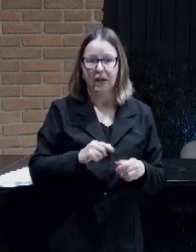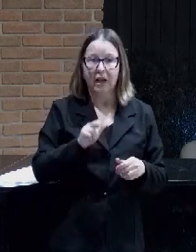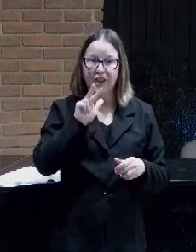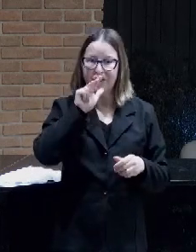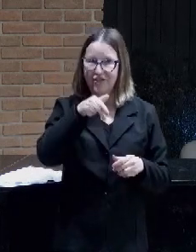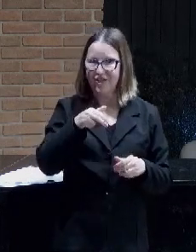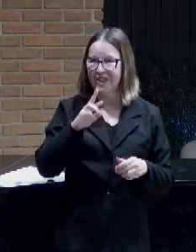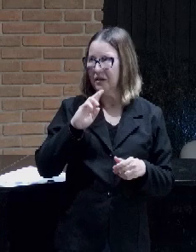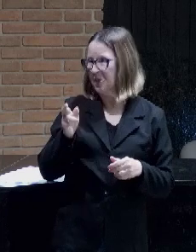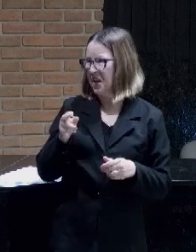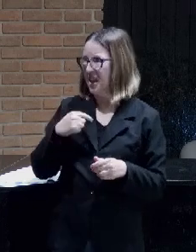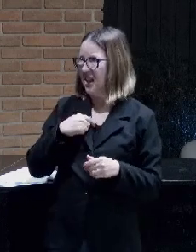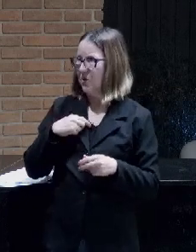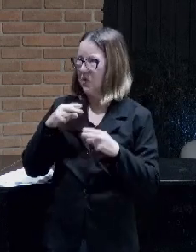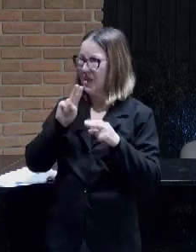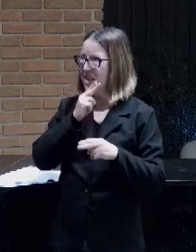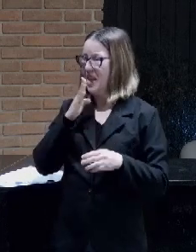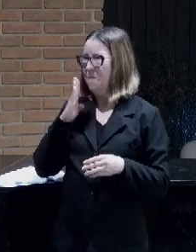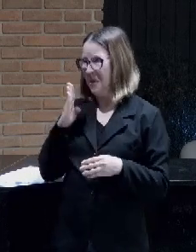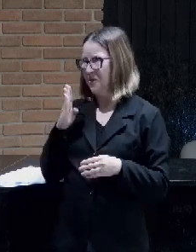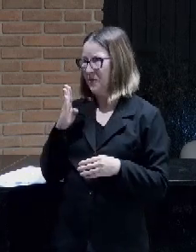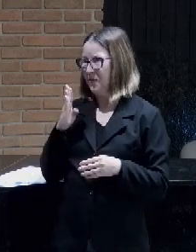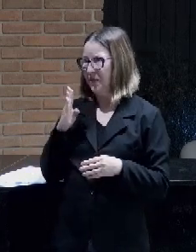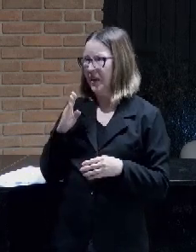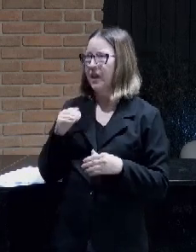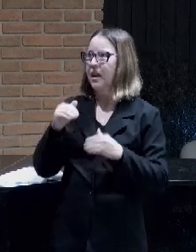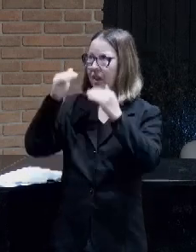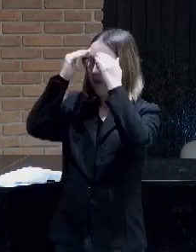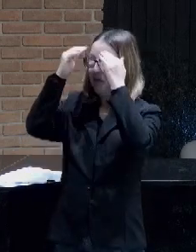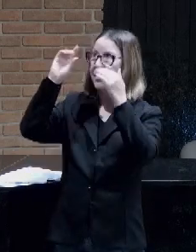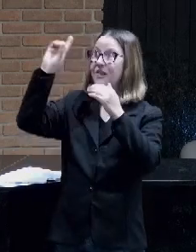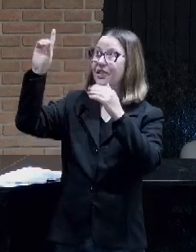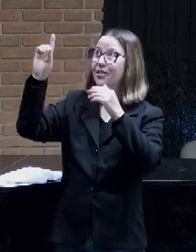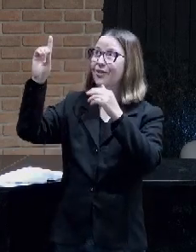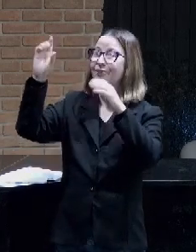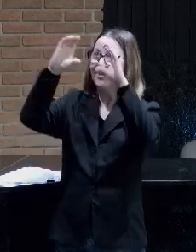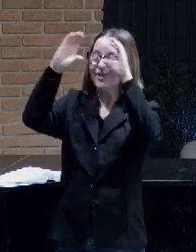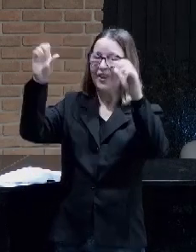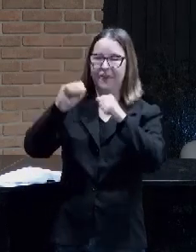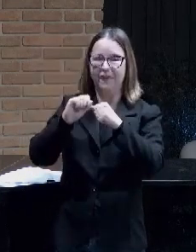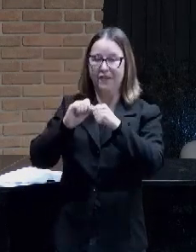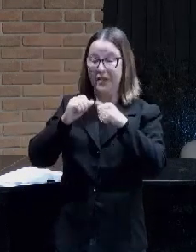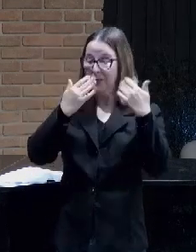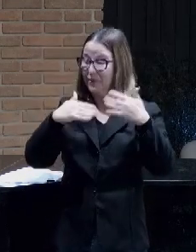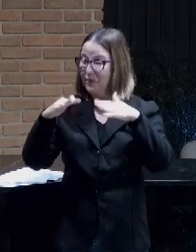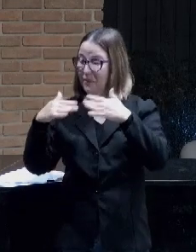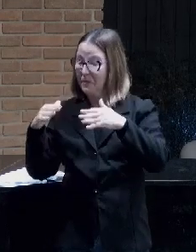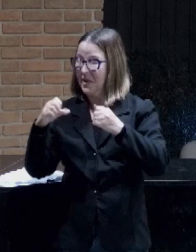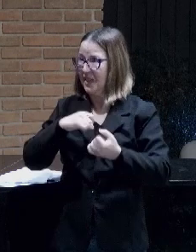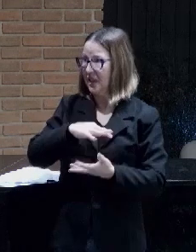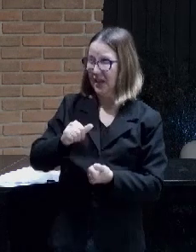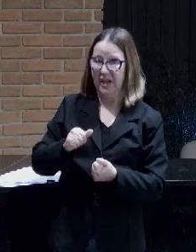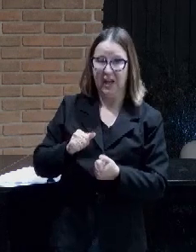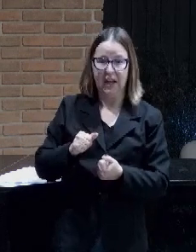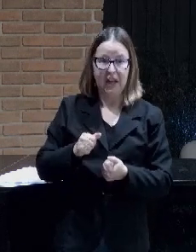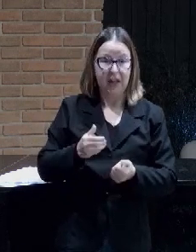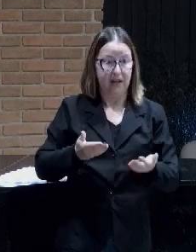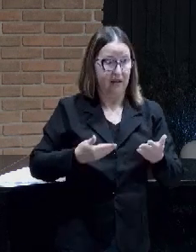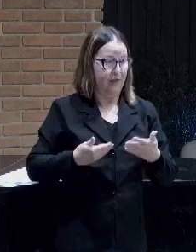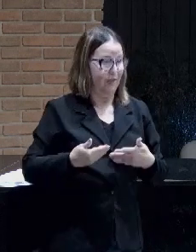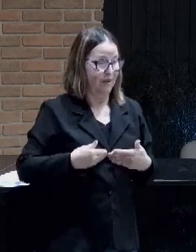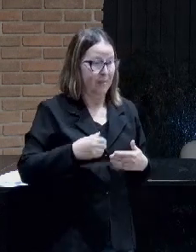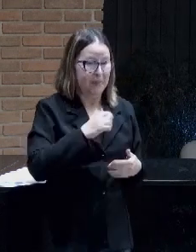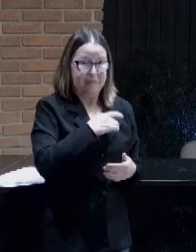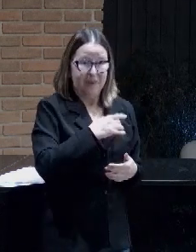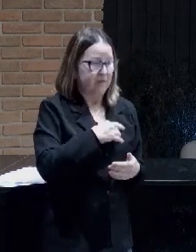sou hebreu e temo o Senhor, o Deus do céu, que fez o mar e a terra. Então os homens ficaram com muito medo e lhe